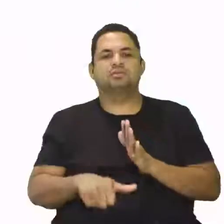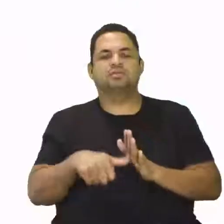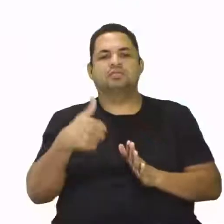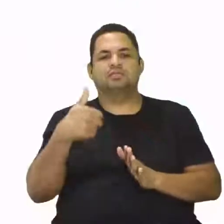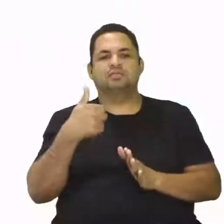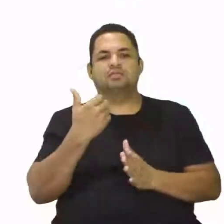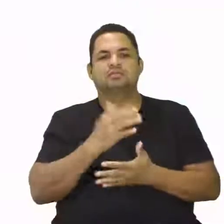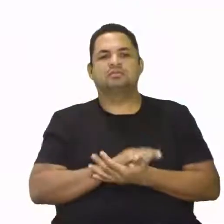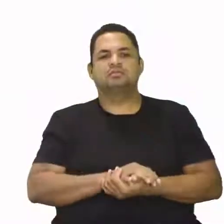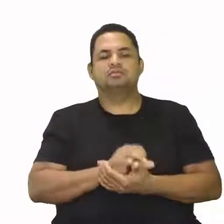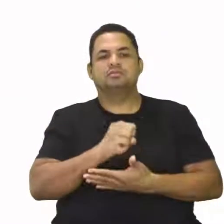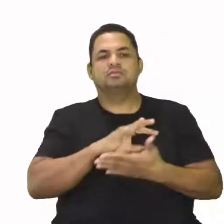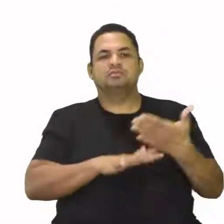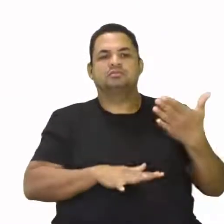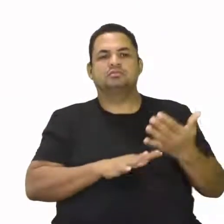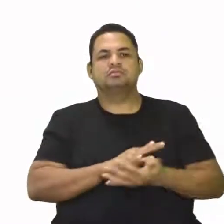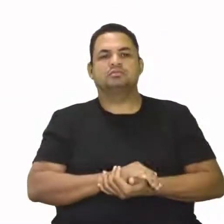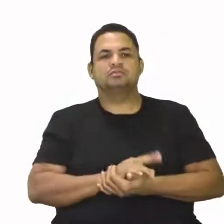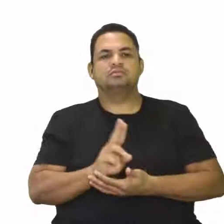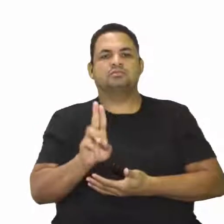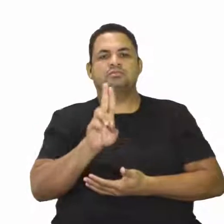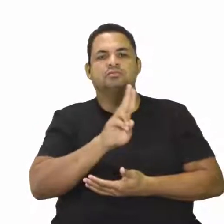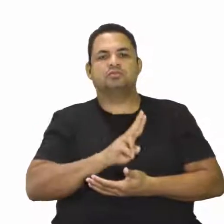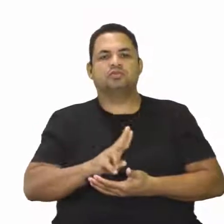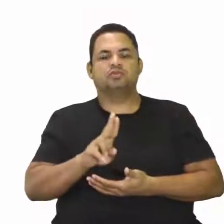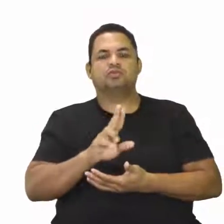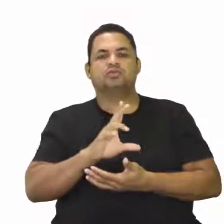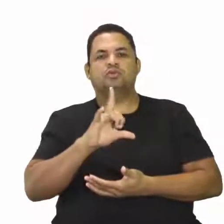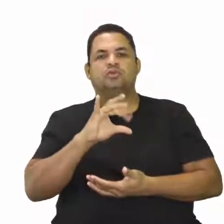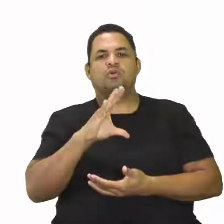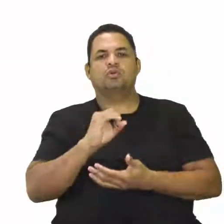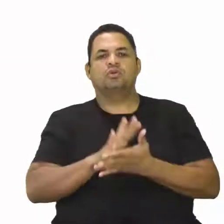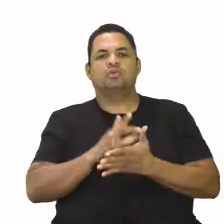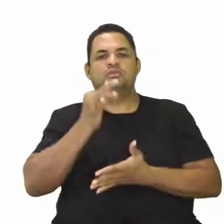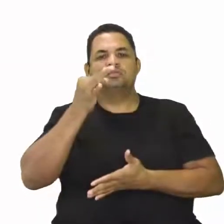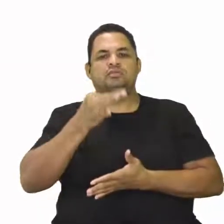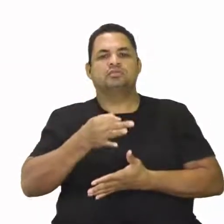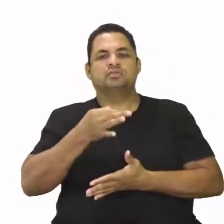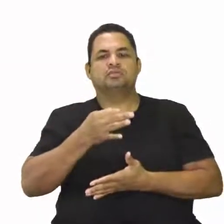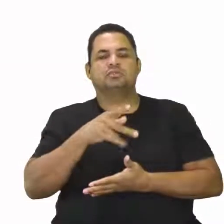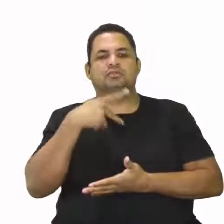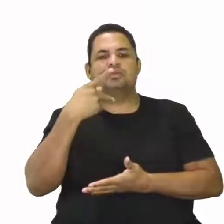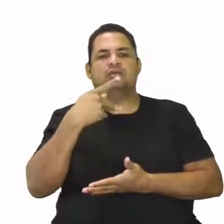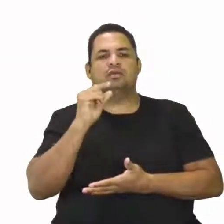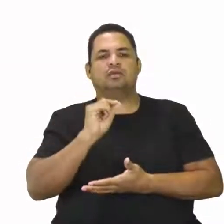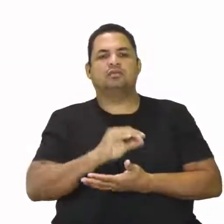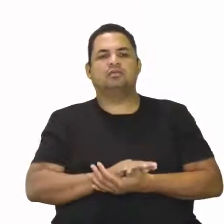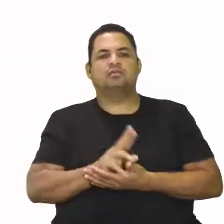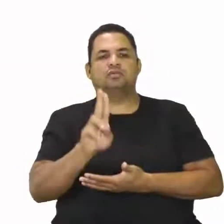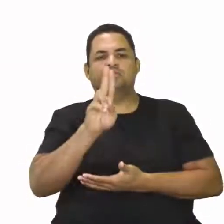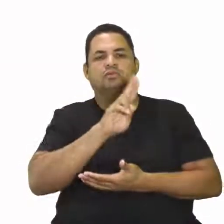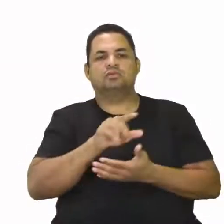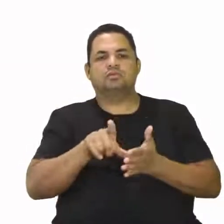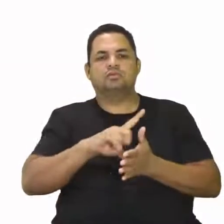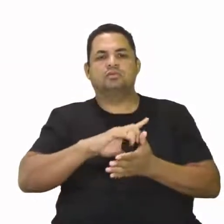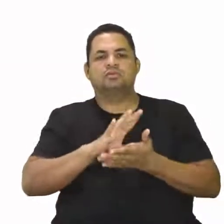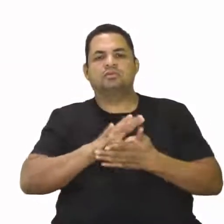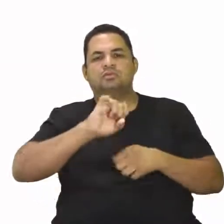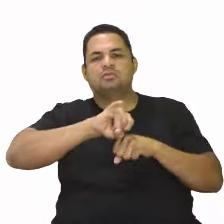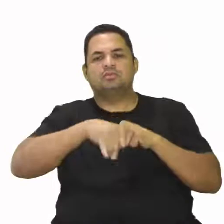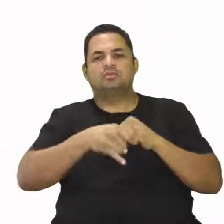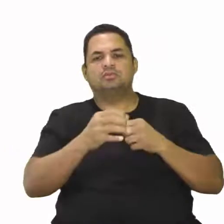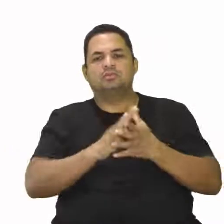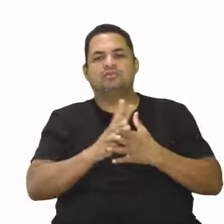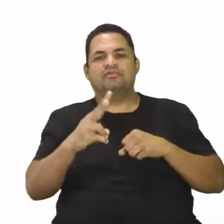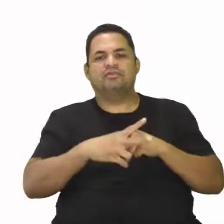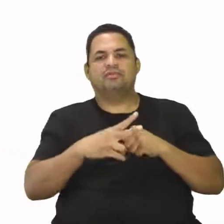questão. Sobre o uso do lo, é correto afirmar que utilizamos antes de adjetivo,